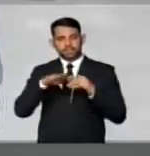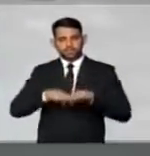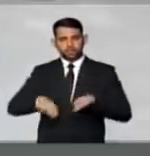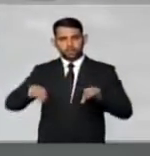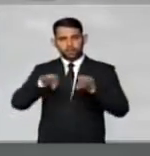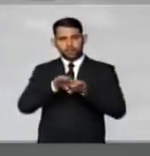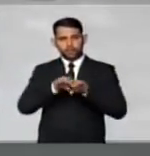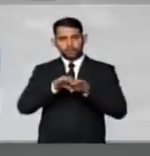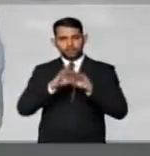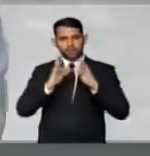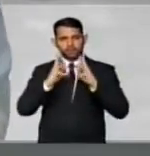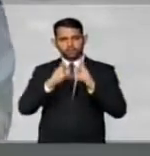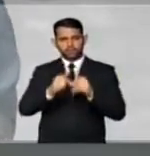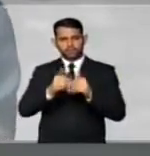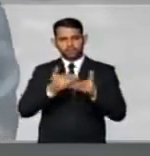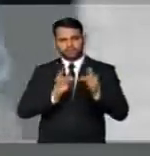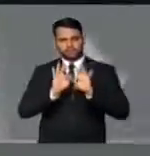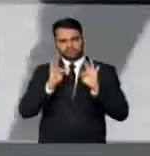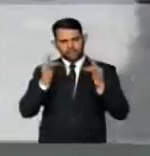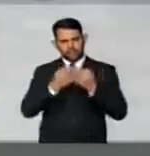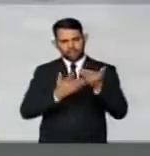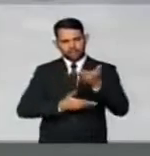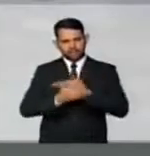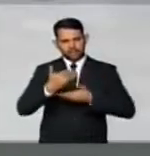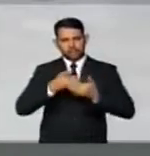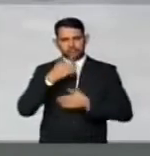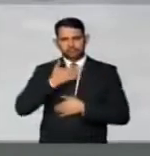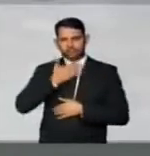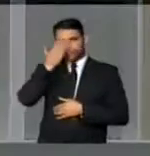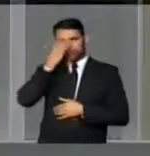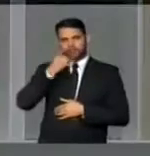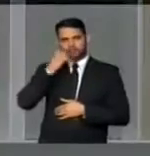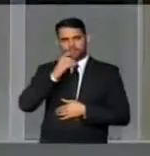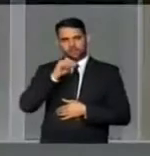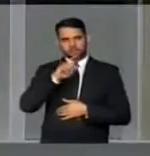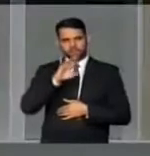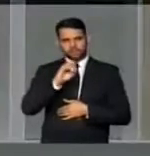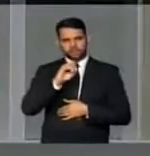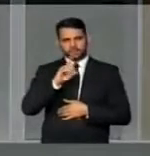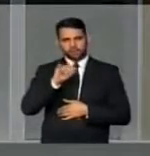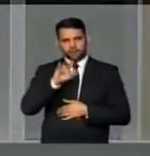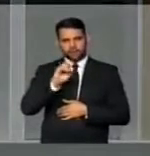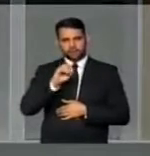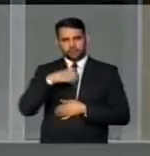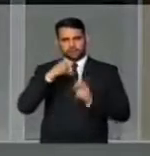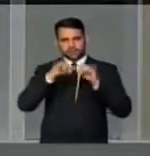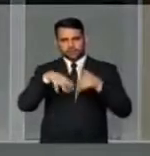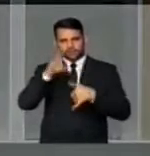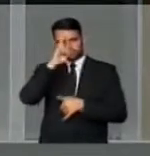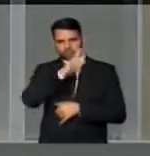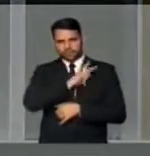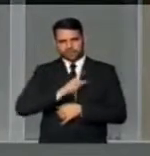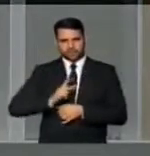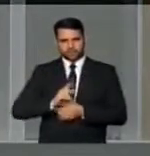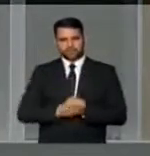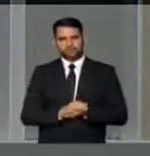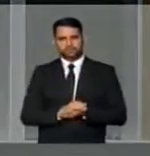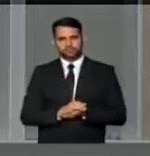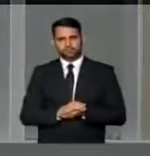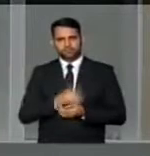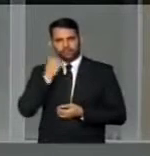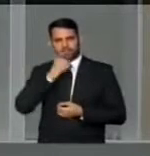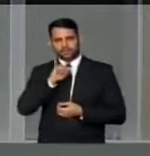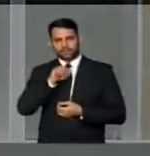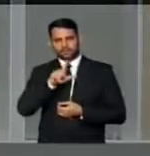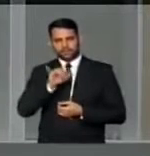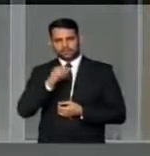justa, igualitária e fraterna. Obrigado, deputado Chico, deputado Glauber. Só depois eu vou concluir, senhor presidente. Deputado Ivan